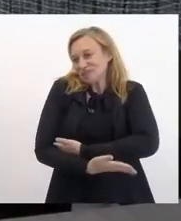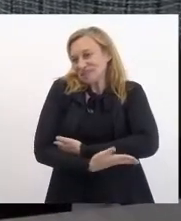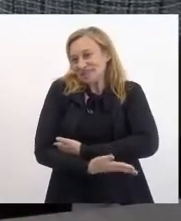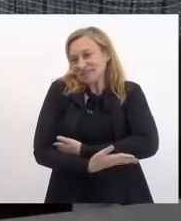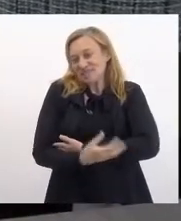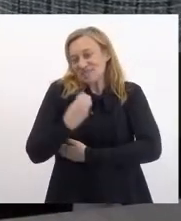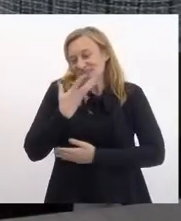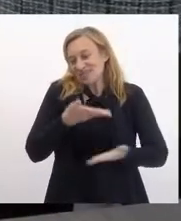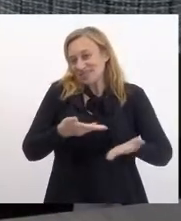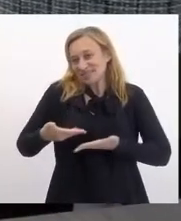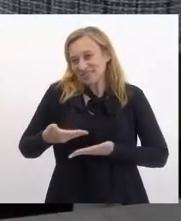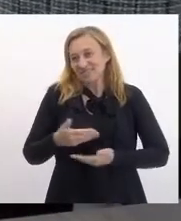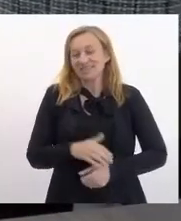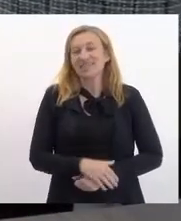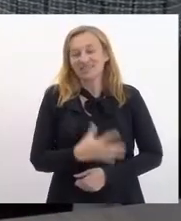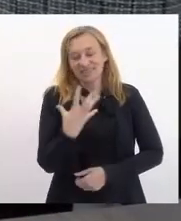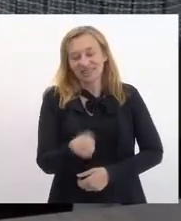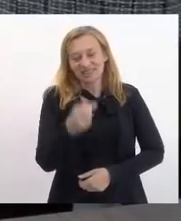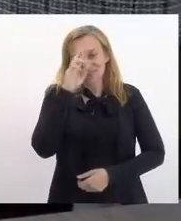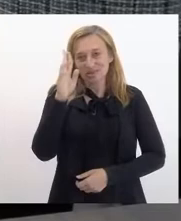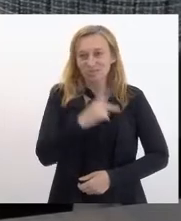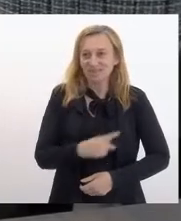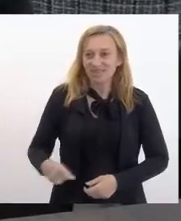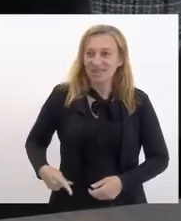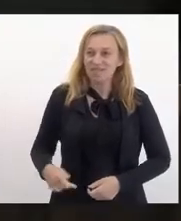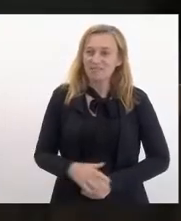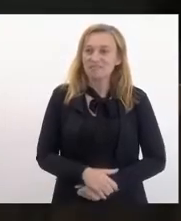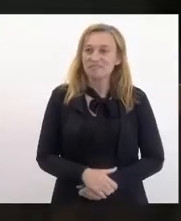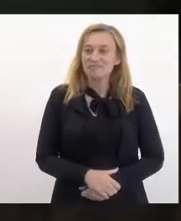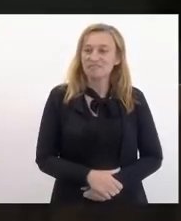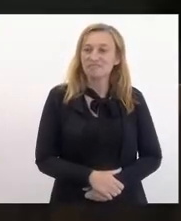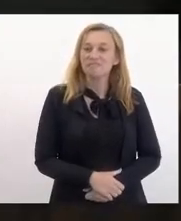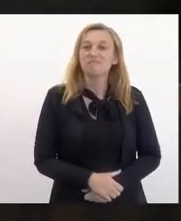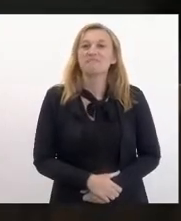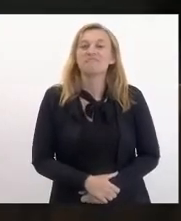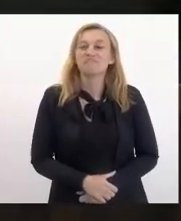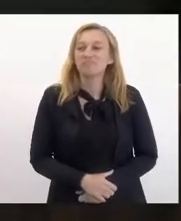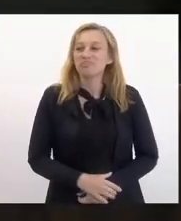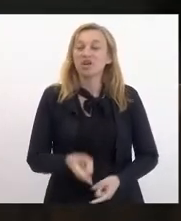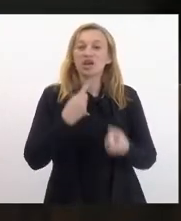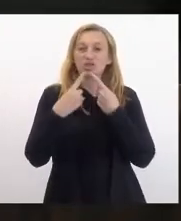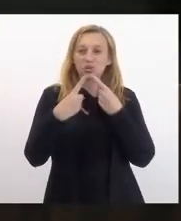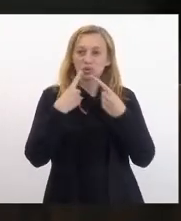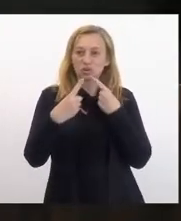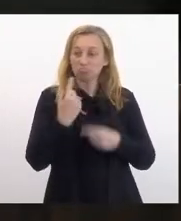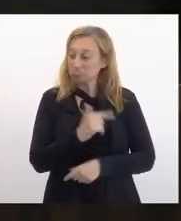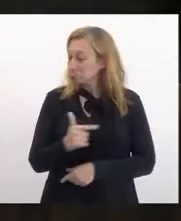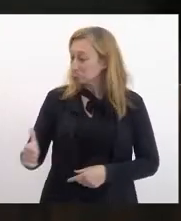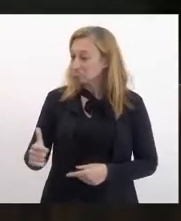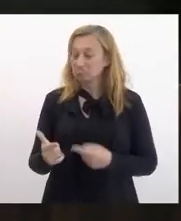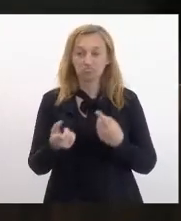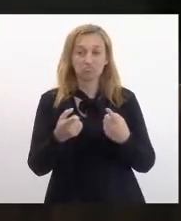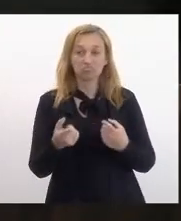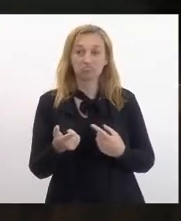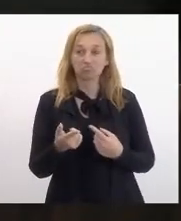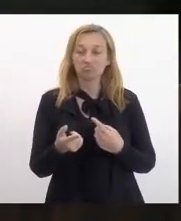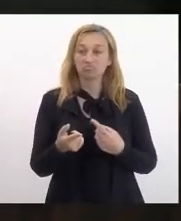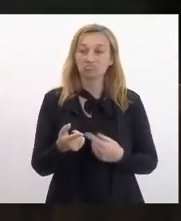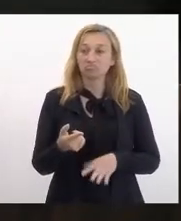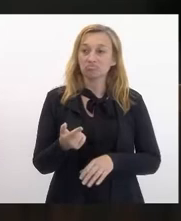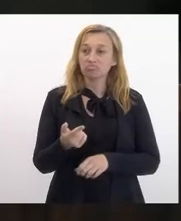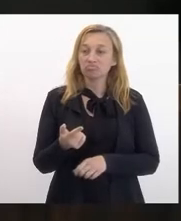Seja bem-vinda. Parecer é favorável, senhora presidente. Com os pareceres emitidos, em discussão, não havendo que em discussão